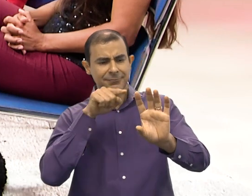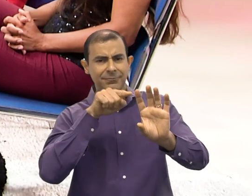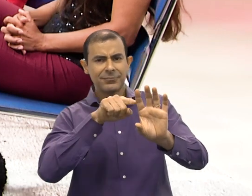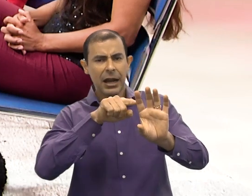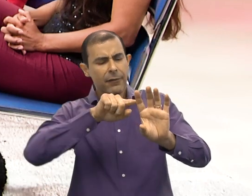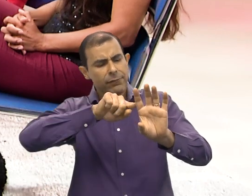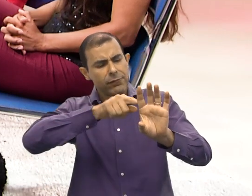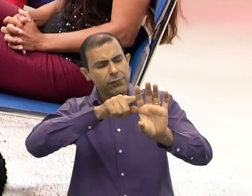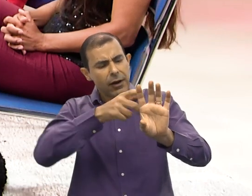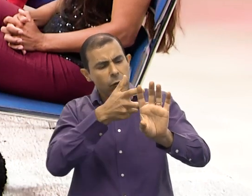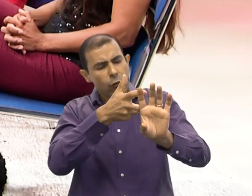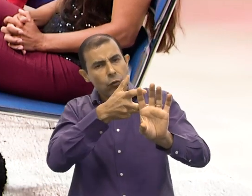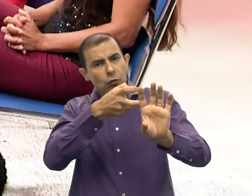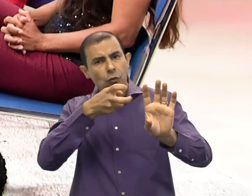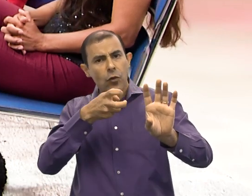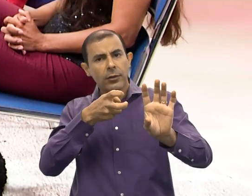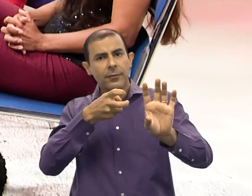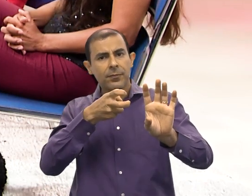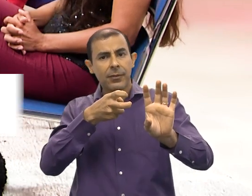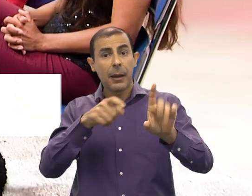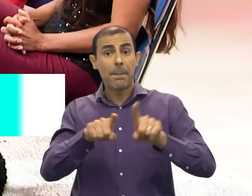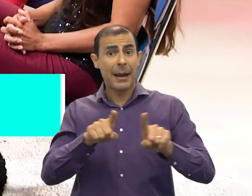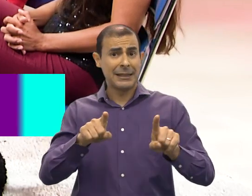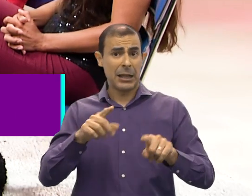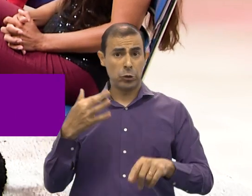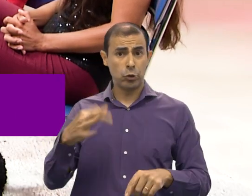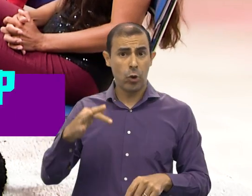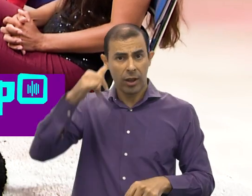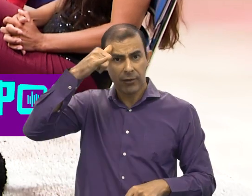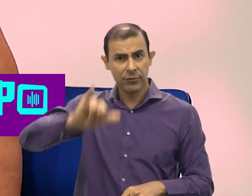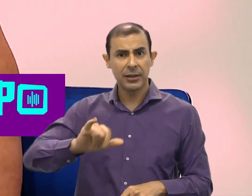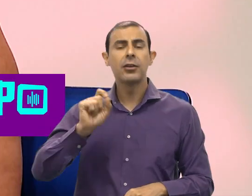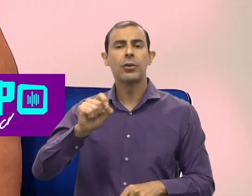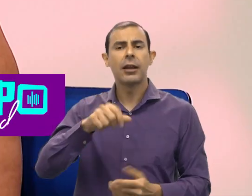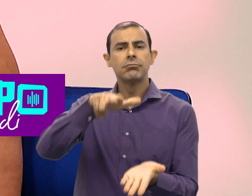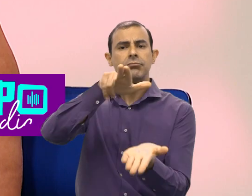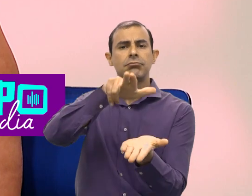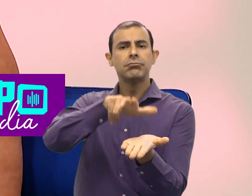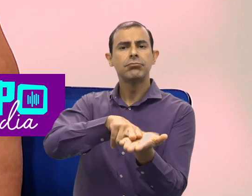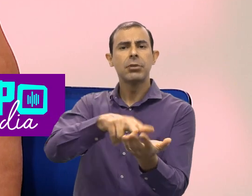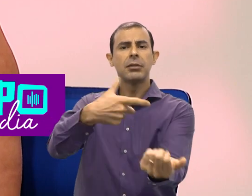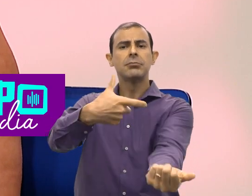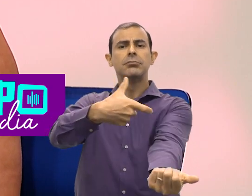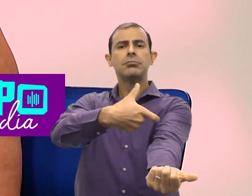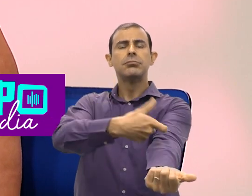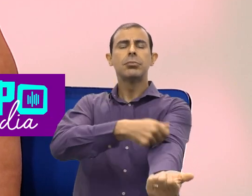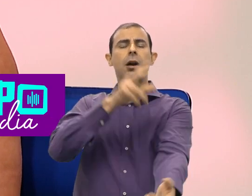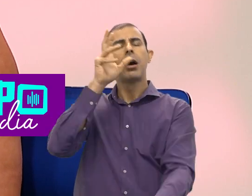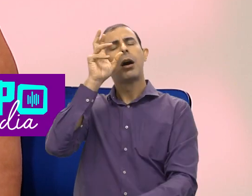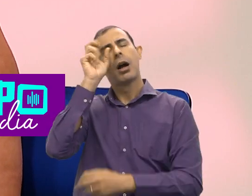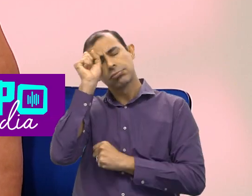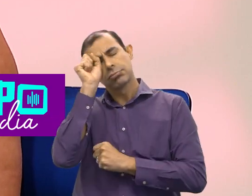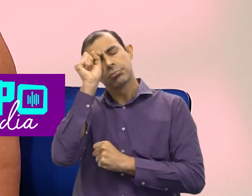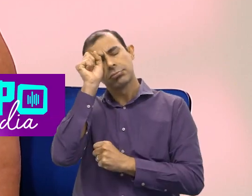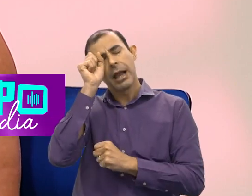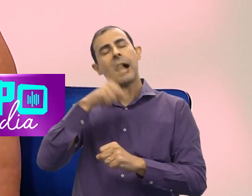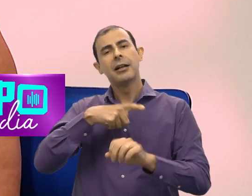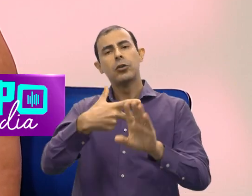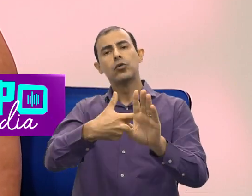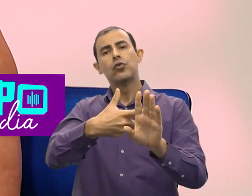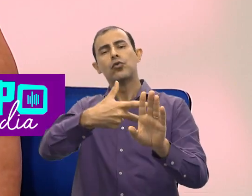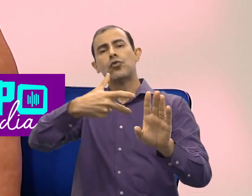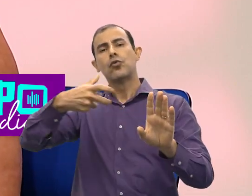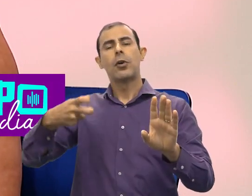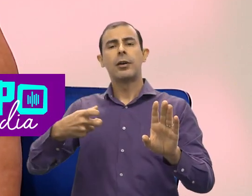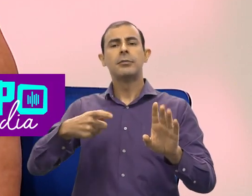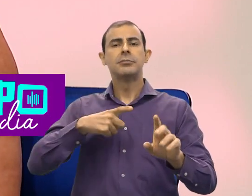sem dor, a pessoa é levada a um centro cirúrgico, toma anestesia e aí é retirado esse material na quantidade